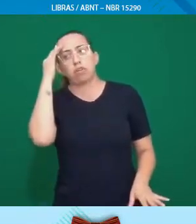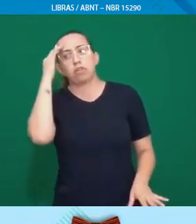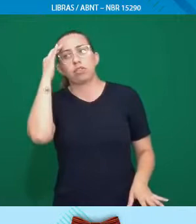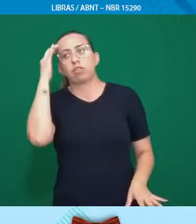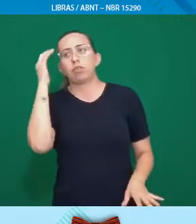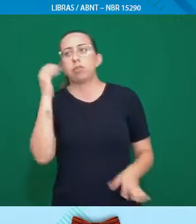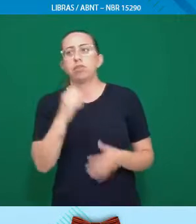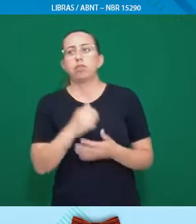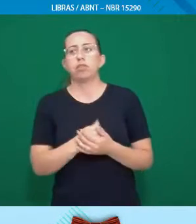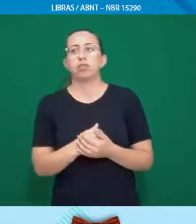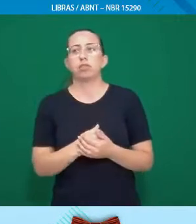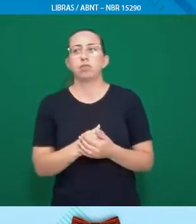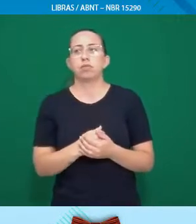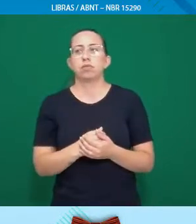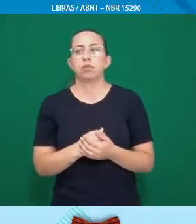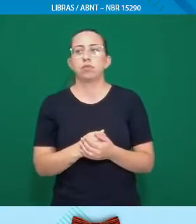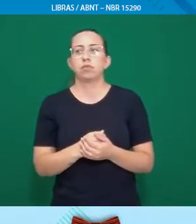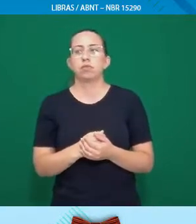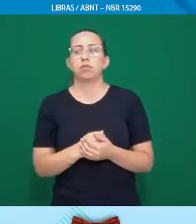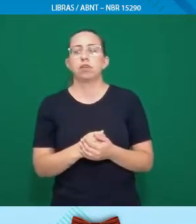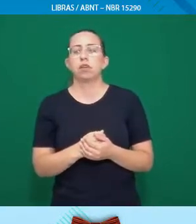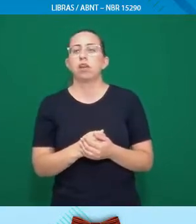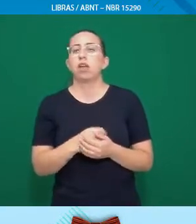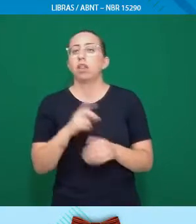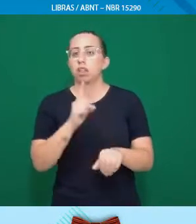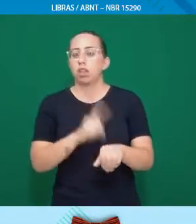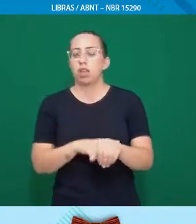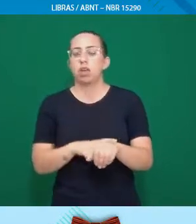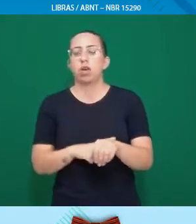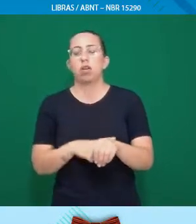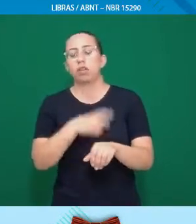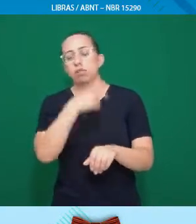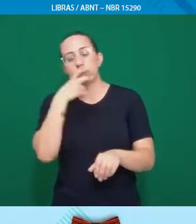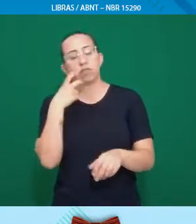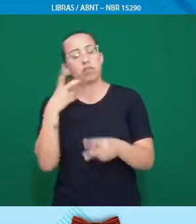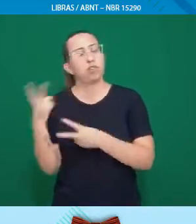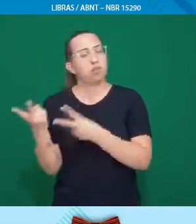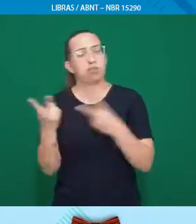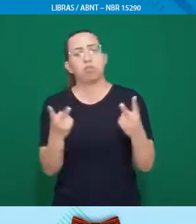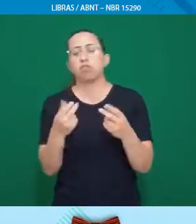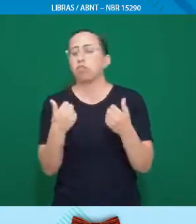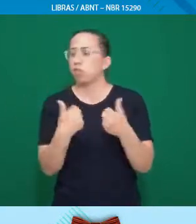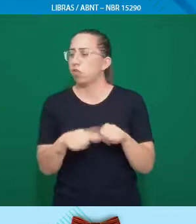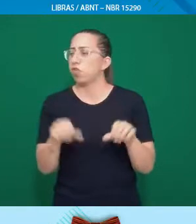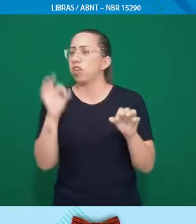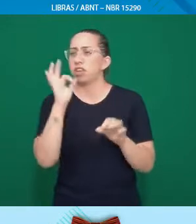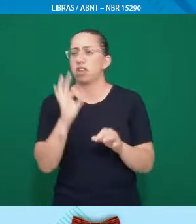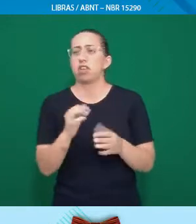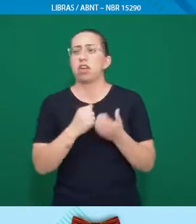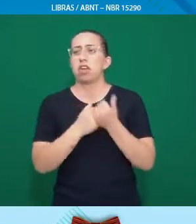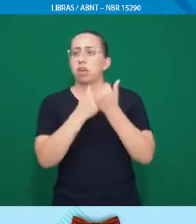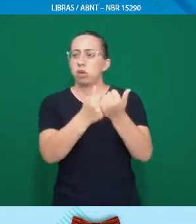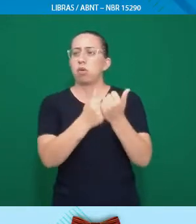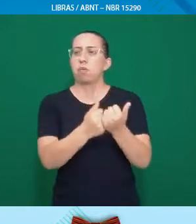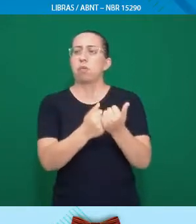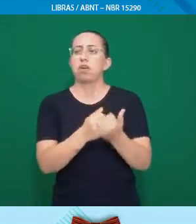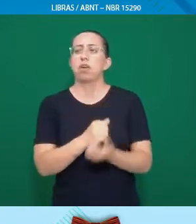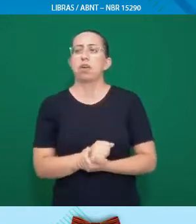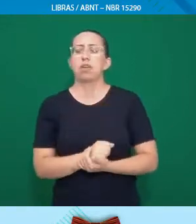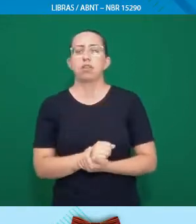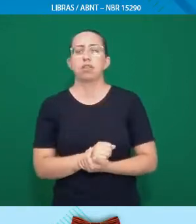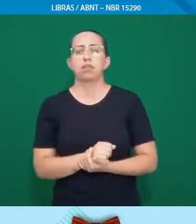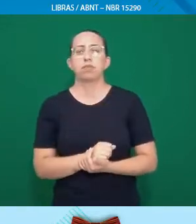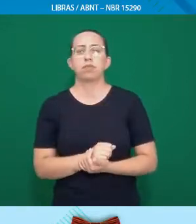eu posso falar cabeça mas no momento em que o prefeito zancanaro fez o convite precisava da nossa apoio só vamos lá nós estamos trabalhando junto era para isso mesmo